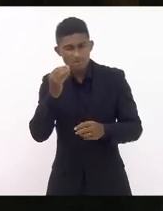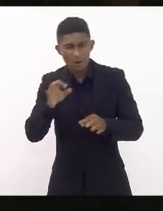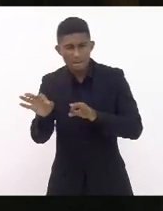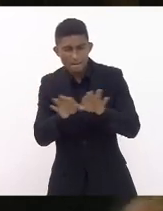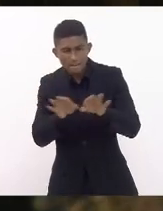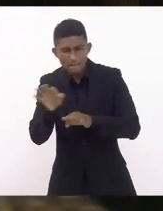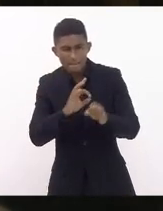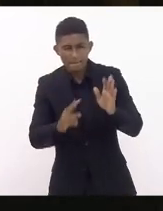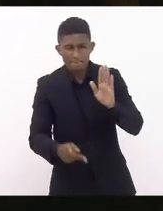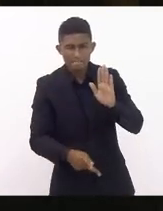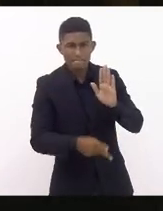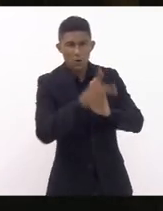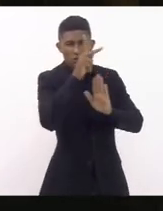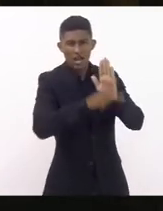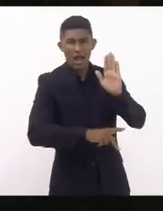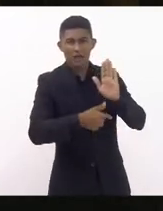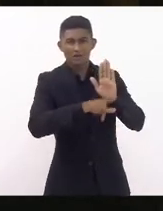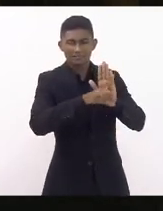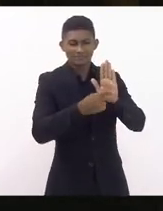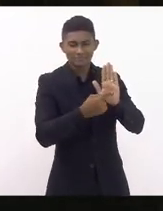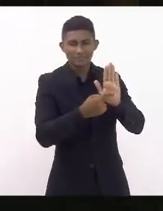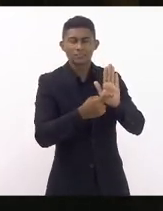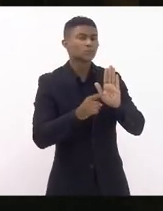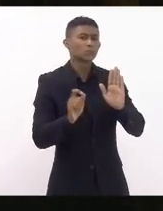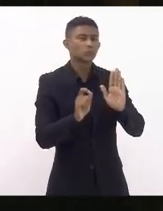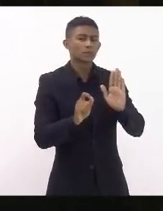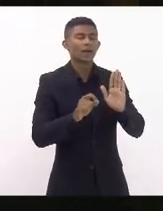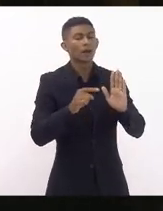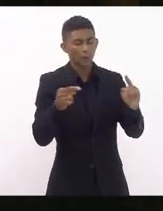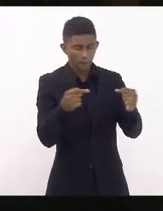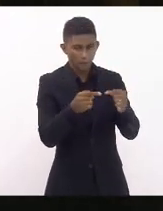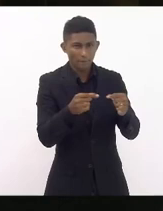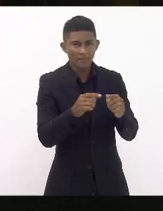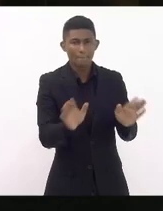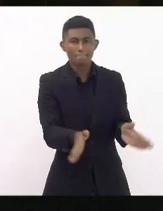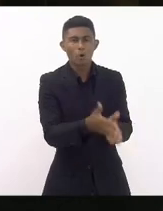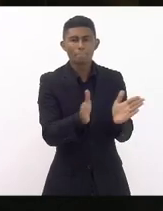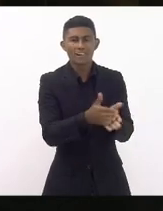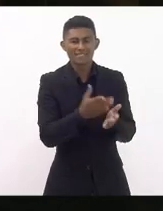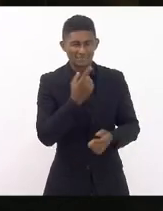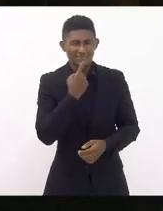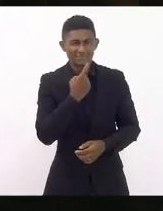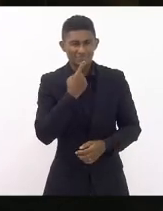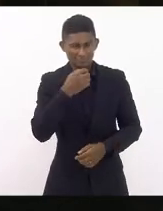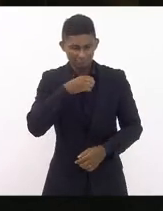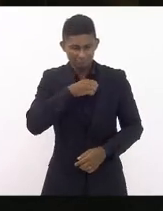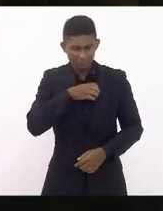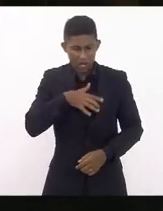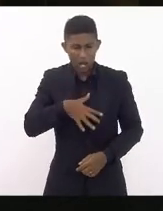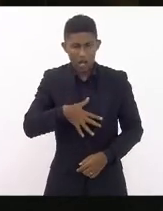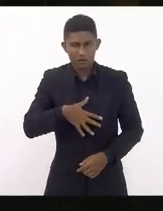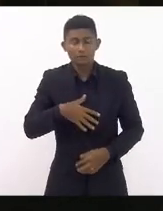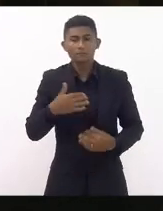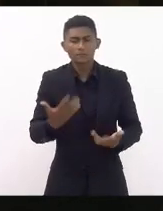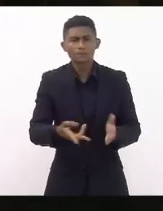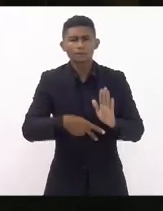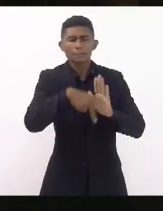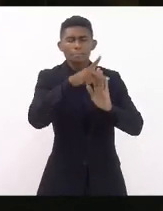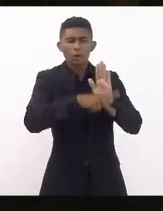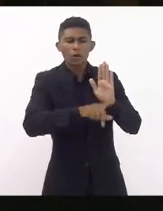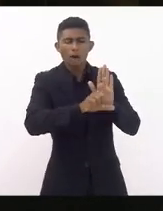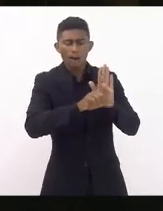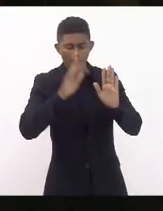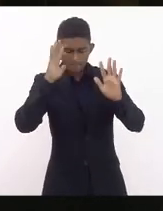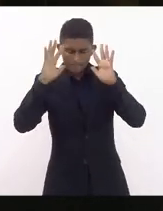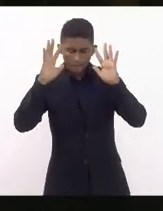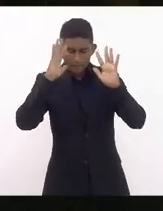pobreza menstrual. Bom, tudo começou, a idealização desse projeto,